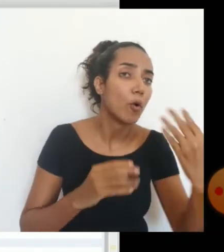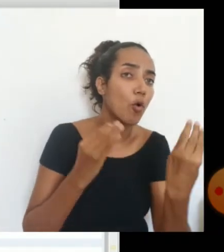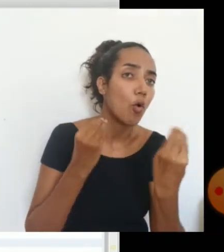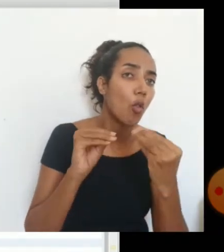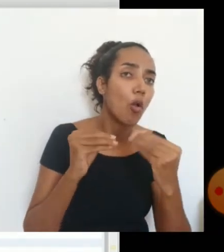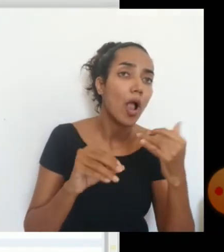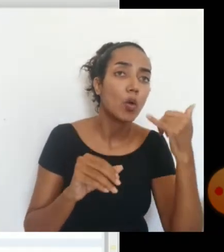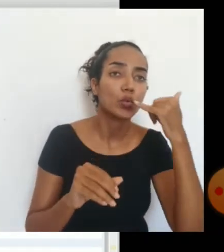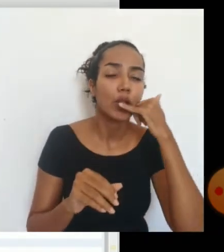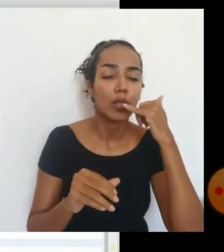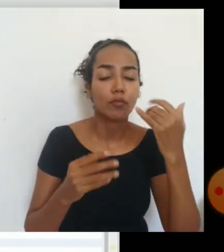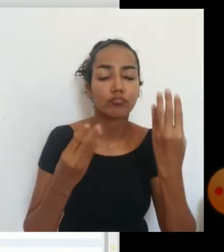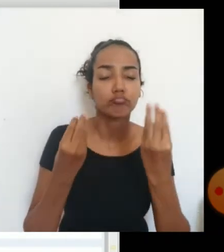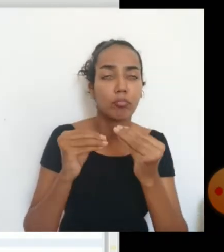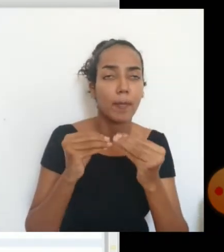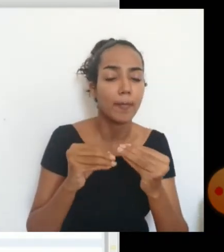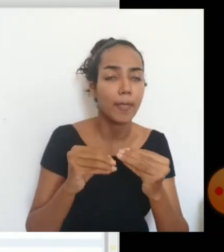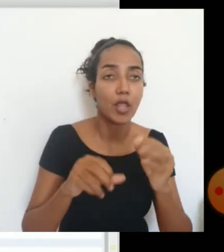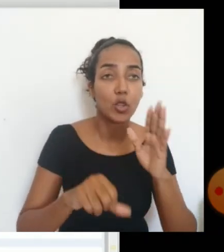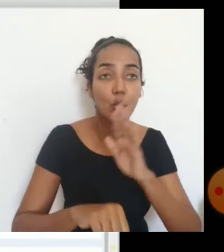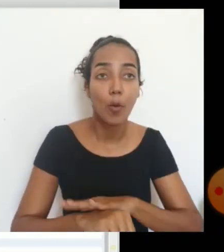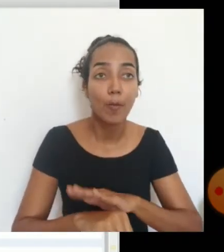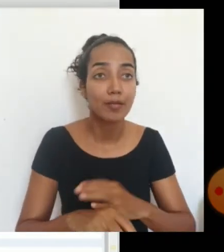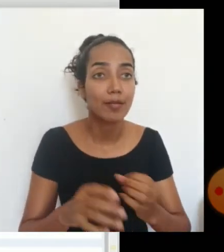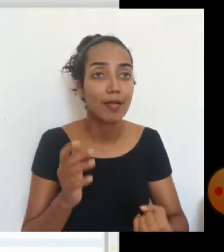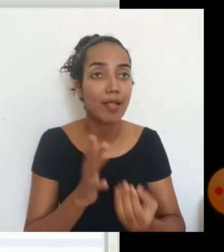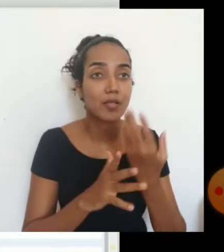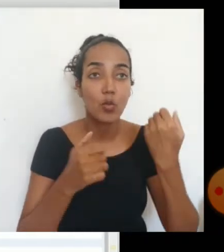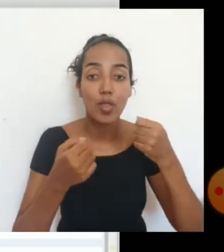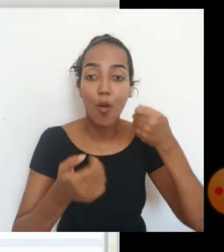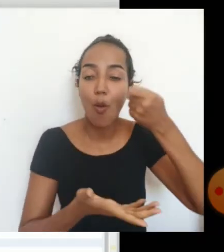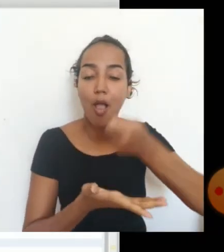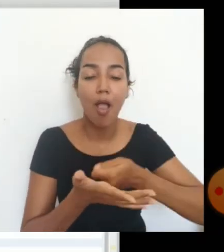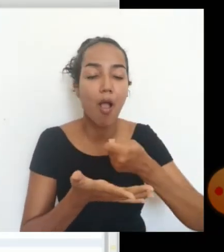fazer duas coisas aqui. Eu posso chegar aqui e